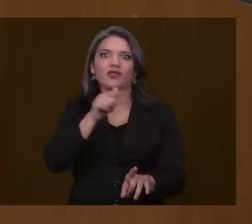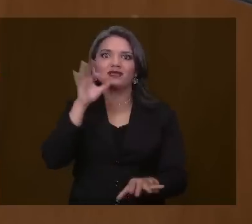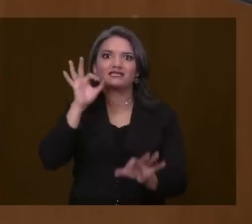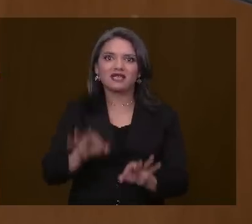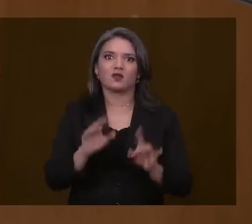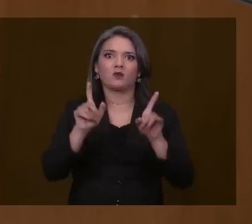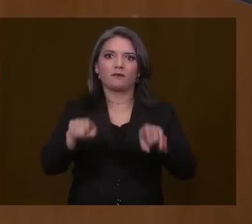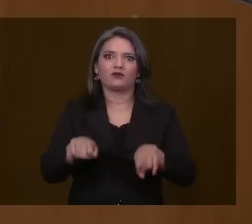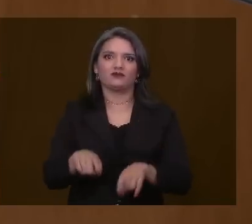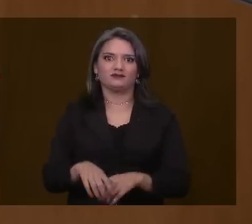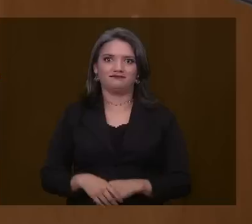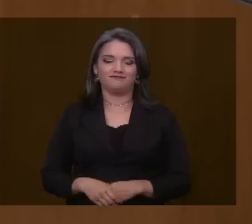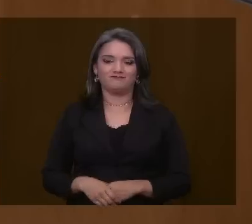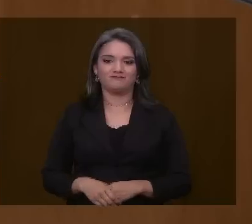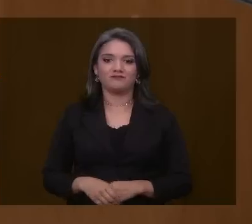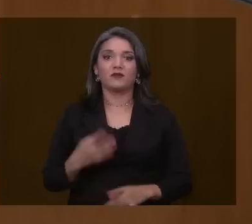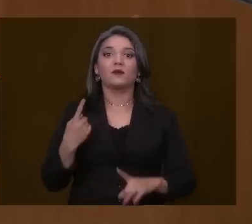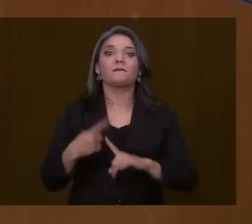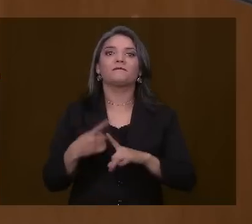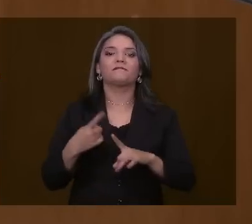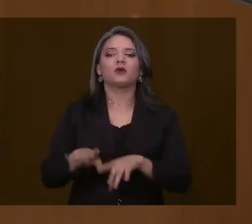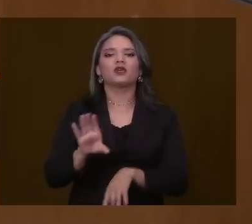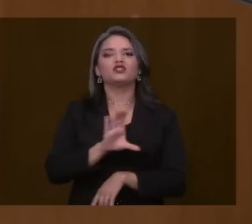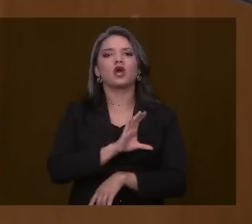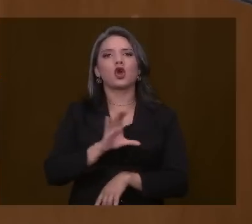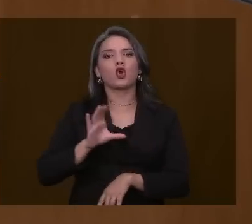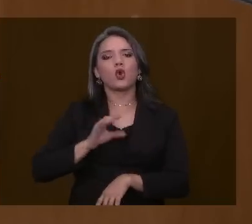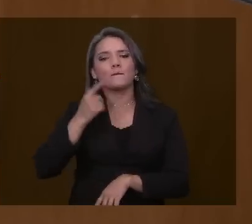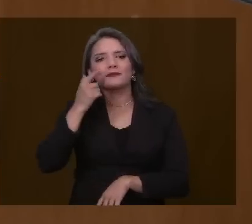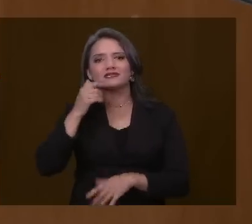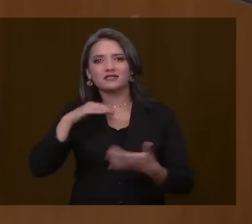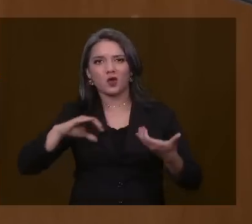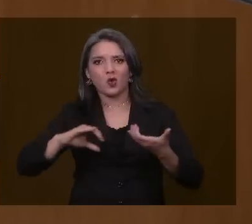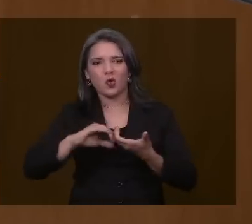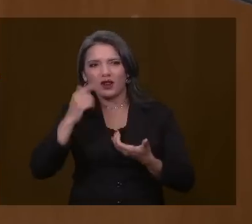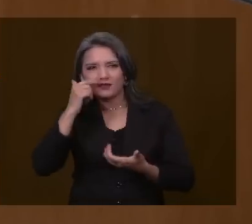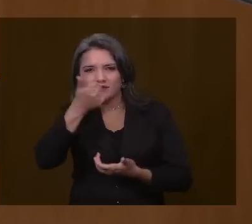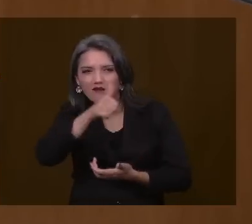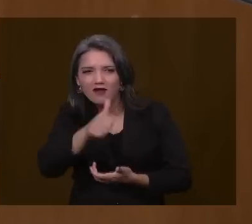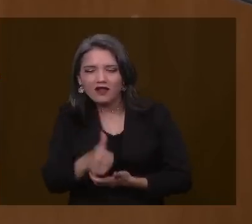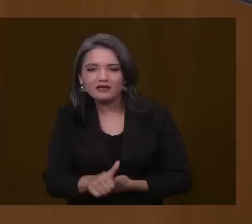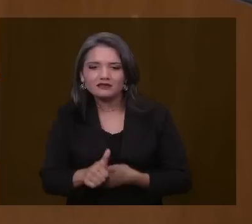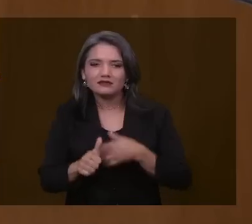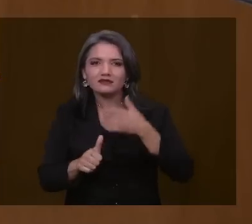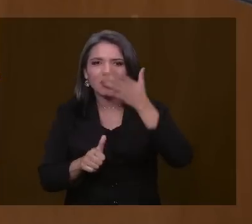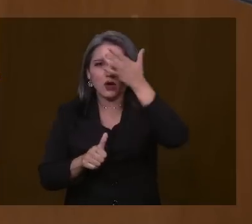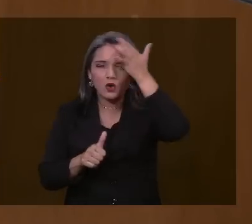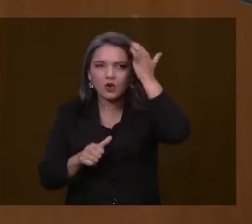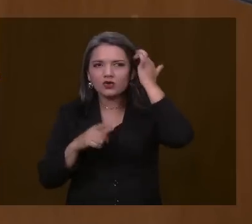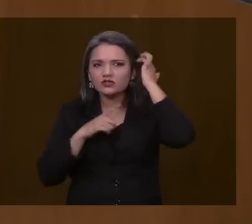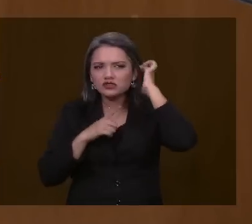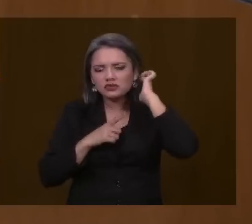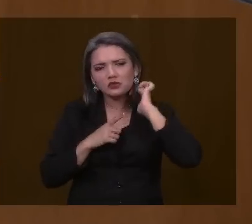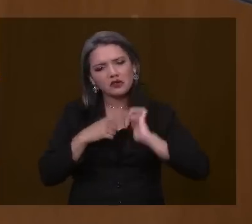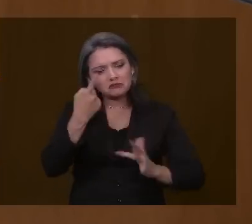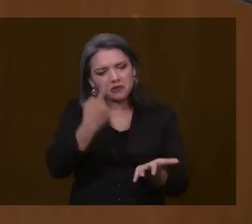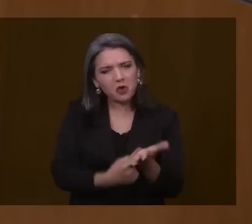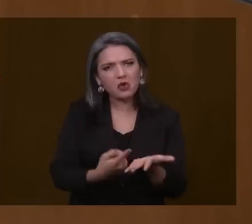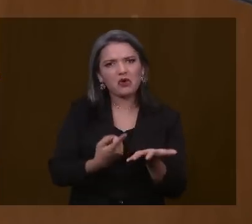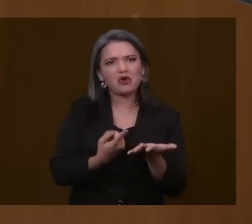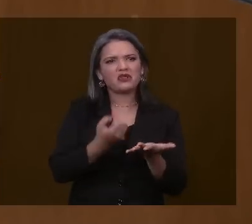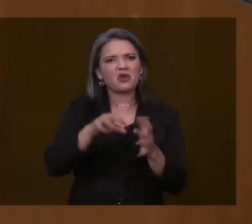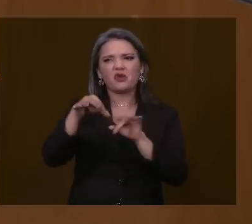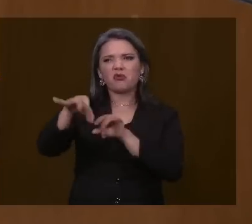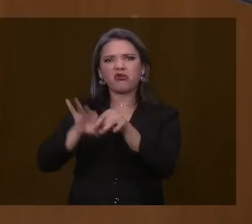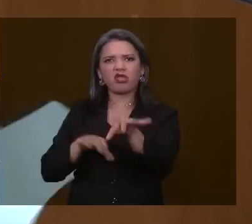posse. As comissões de verificação do Congresso chancelavam ou rasgavam diplomas, a depender